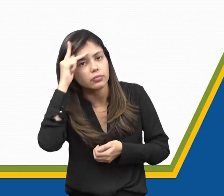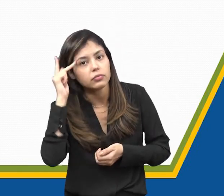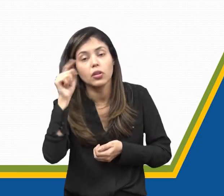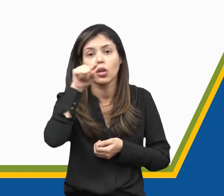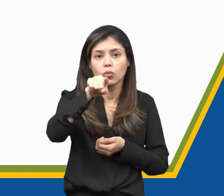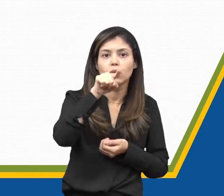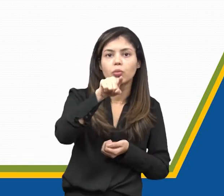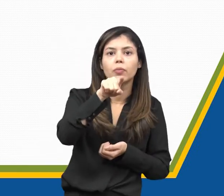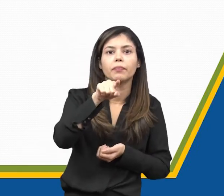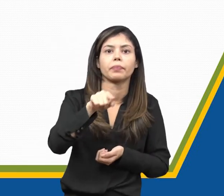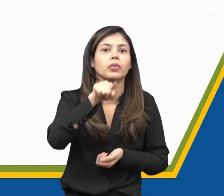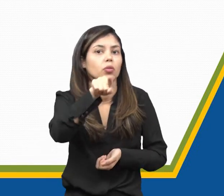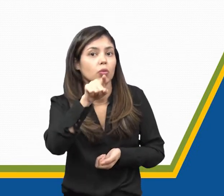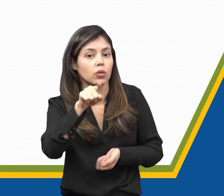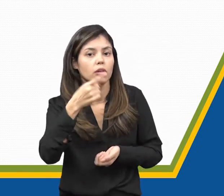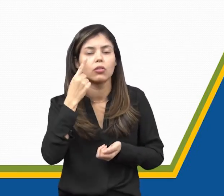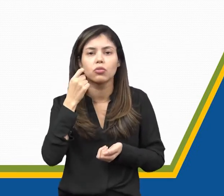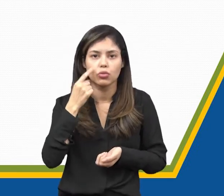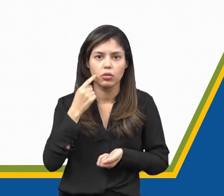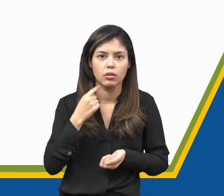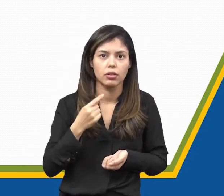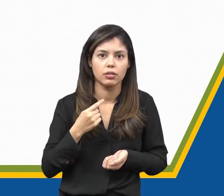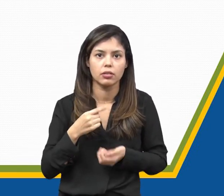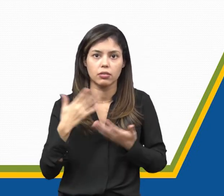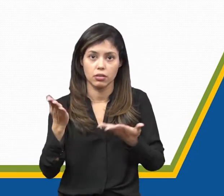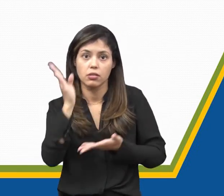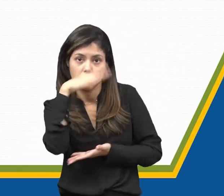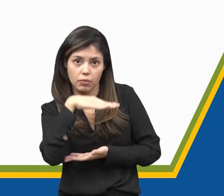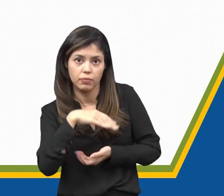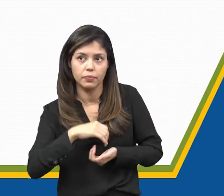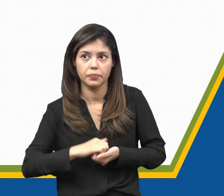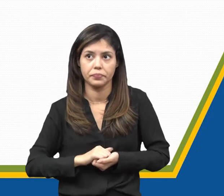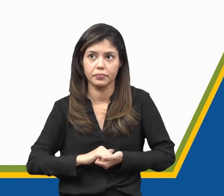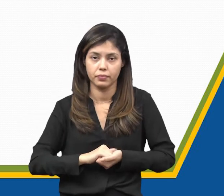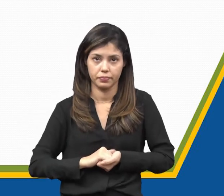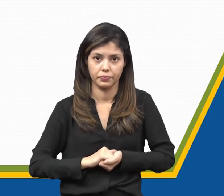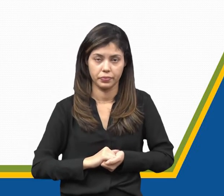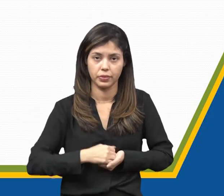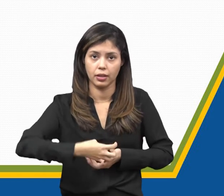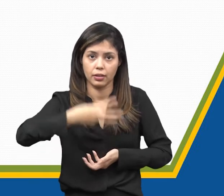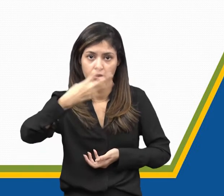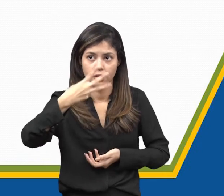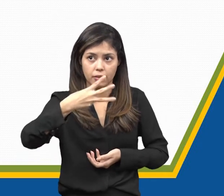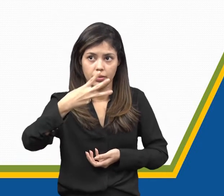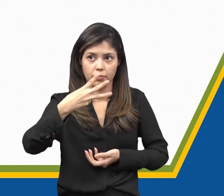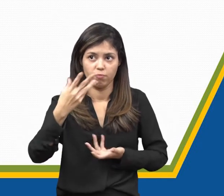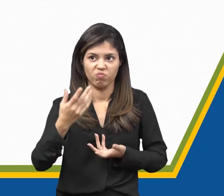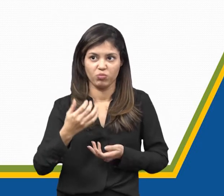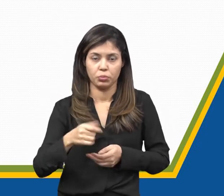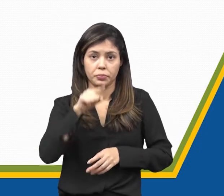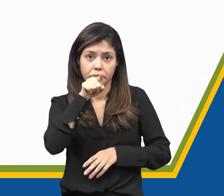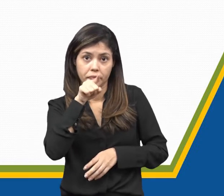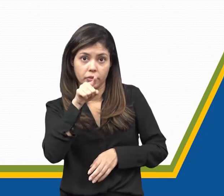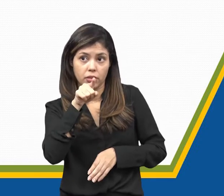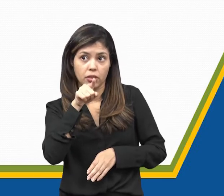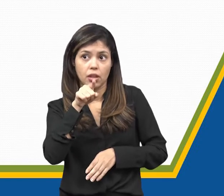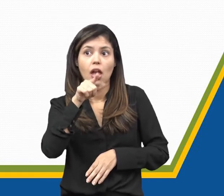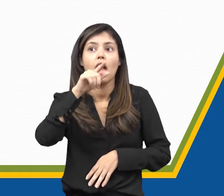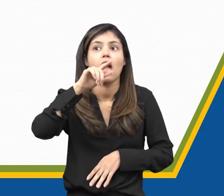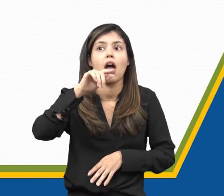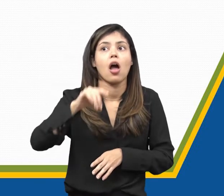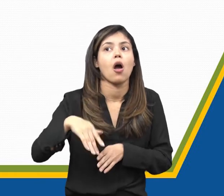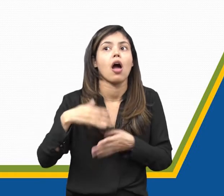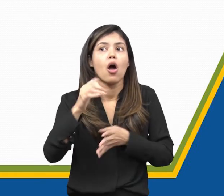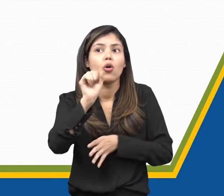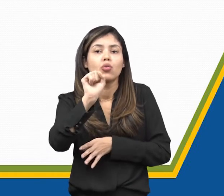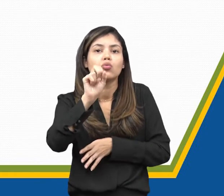tu. Tu no llores, eso te hace mal. Terceira situação, para dar sugerência, para